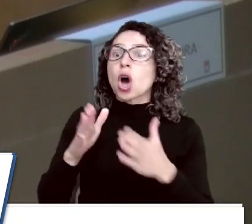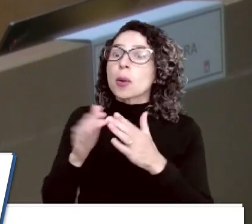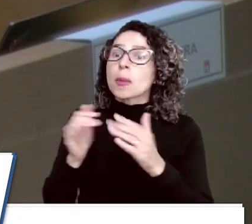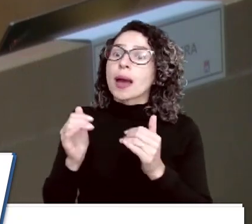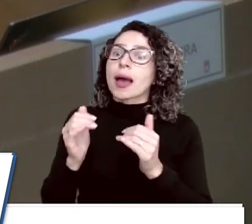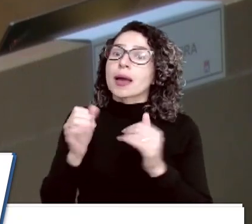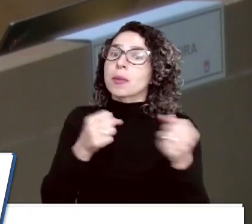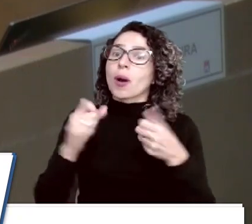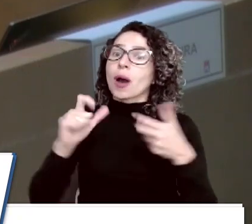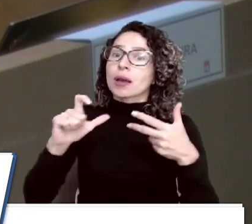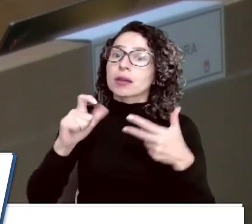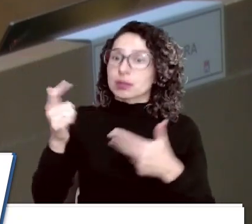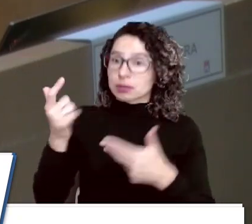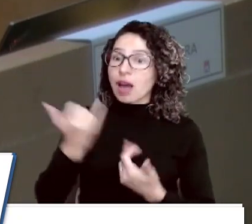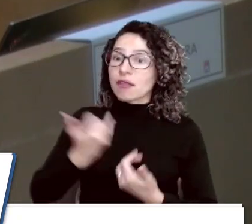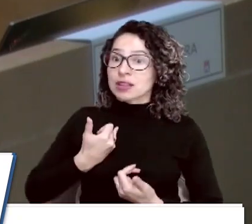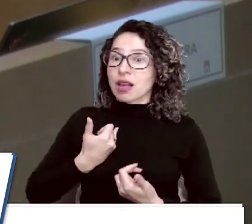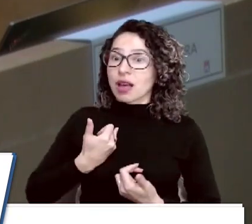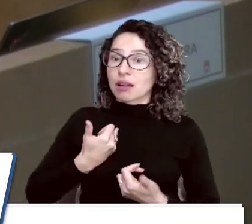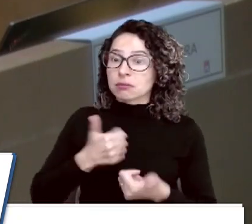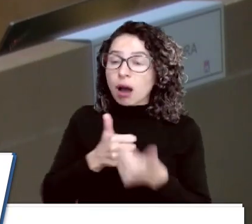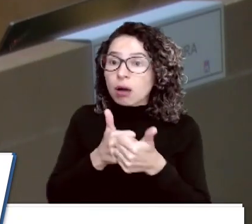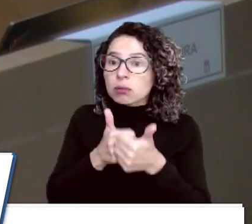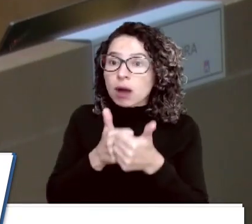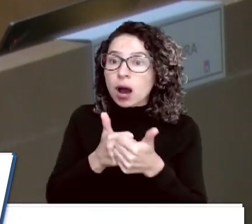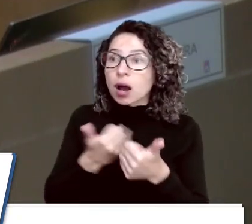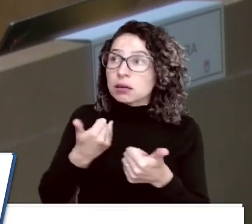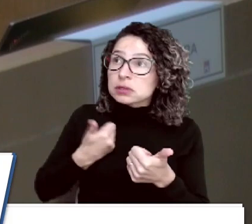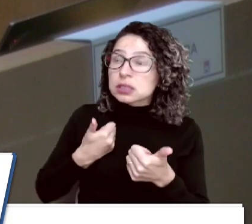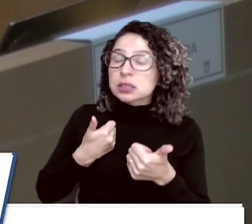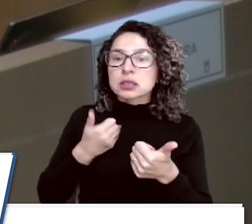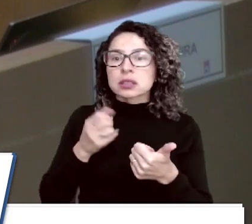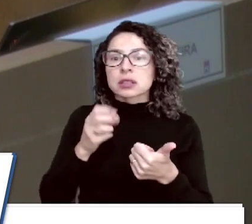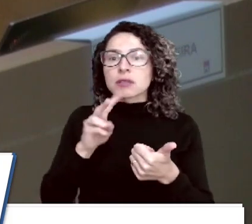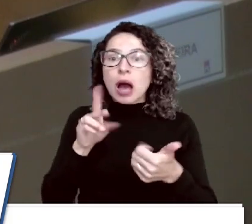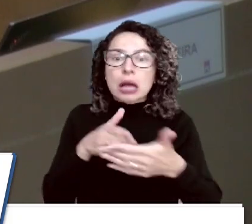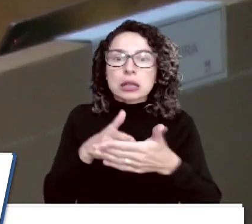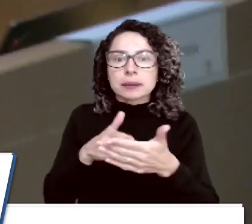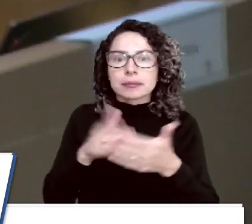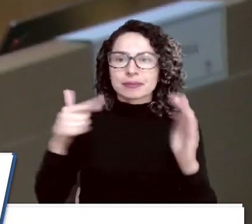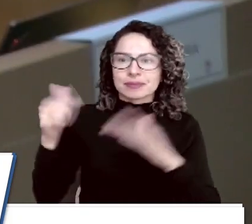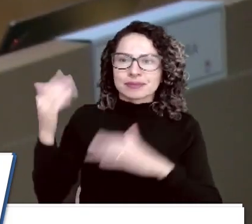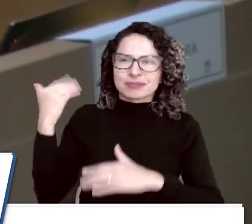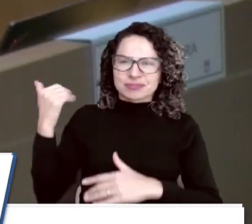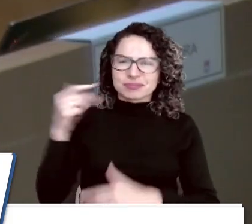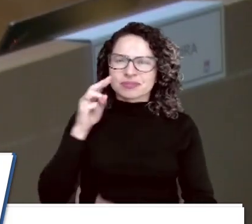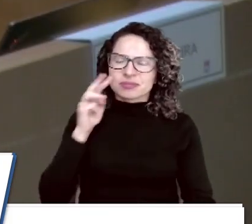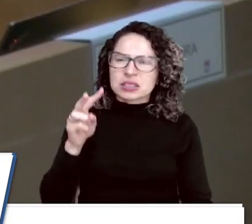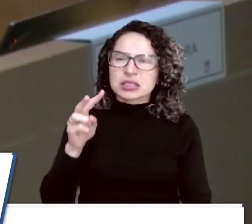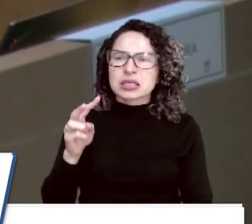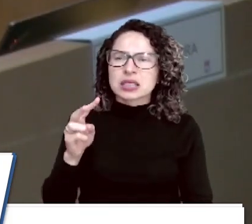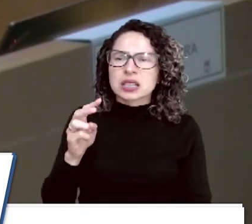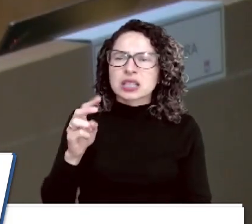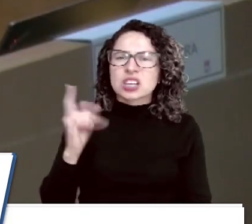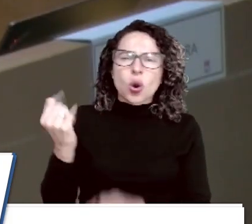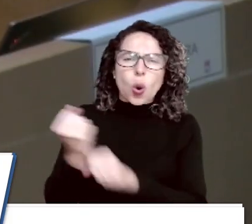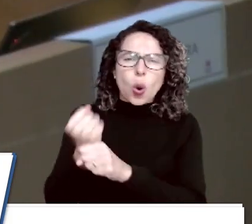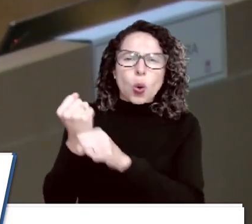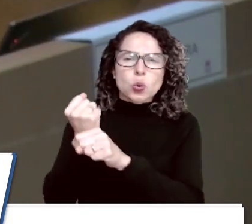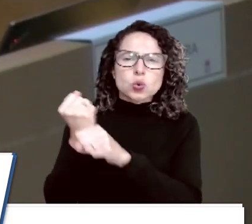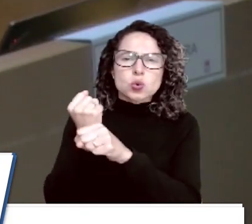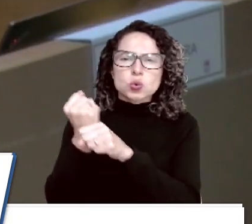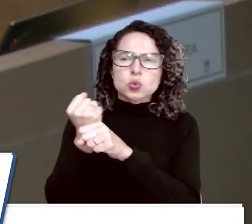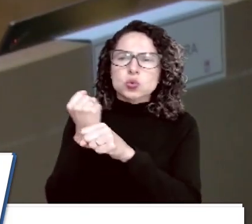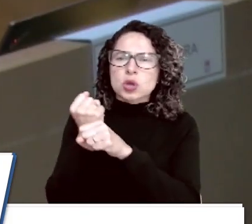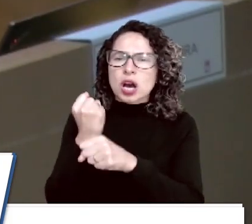executivo é que a gente saiba, acompanhe, nos passe as dificuldades. Semana passada nós vimos aí umas construções aí,